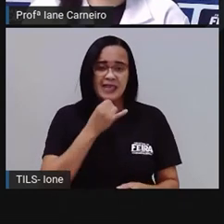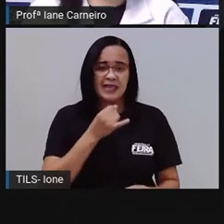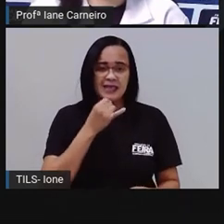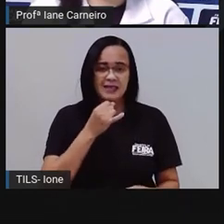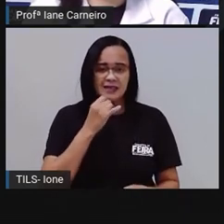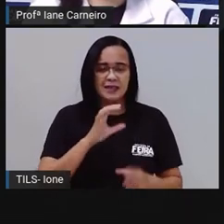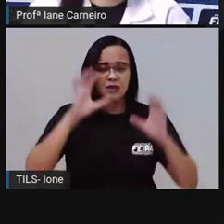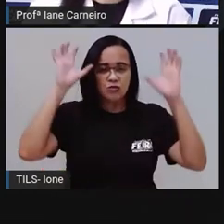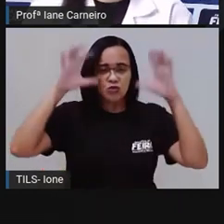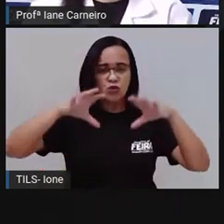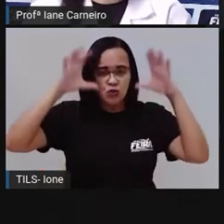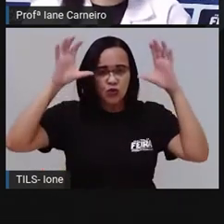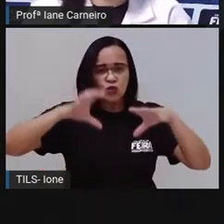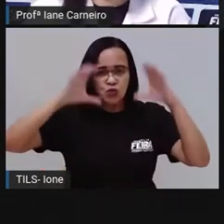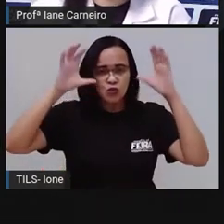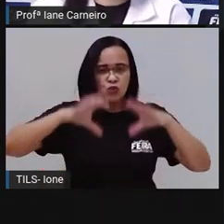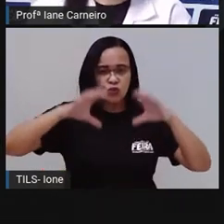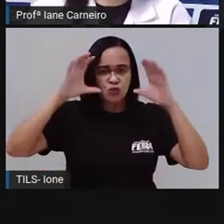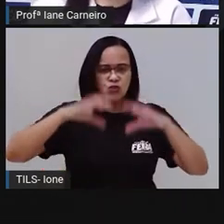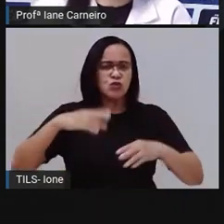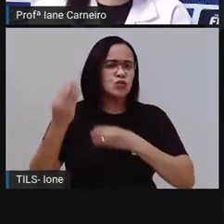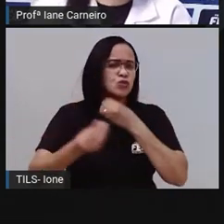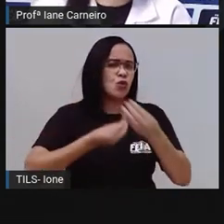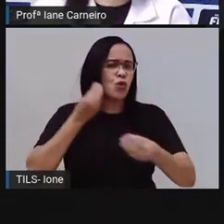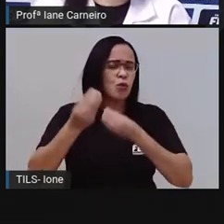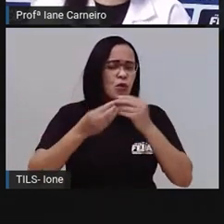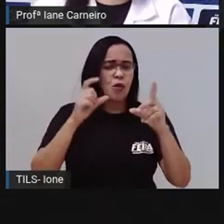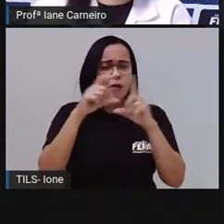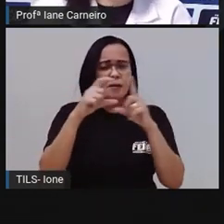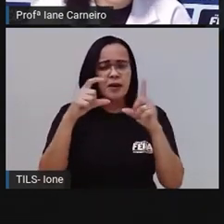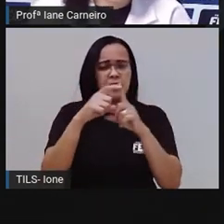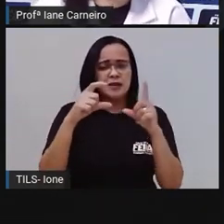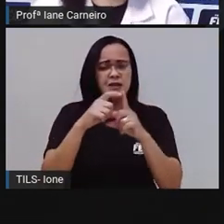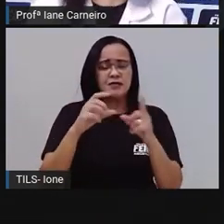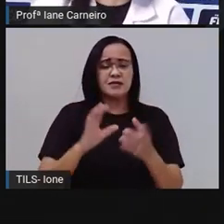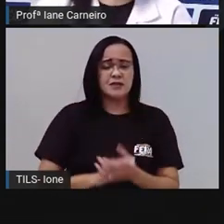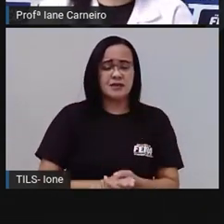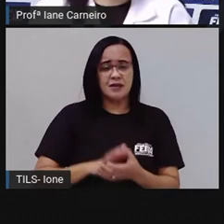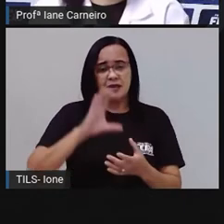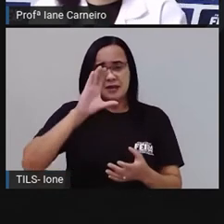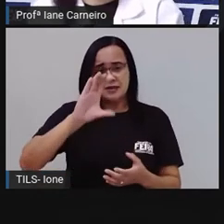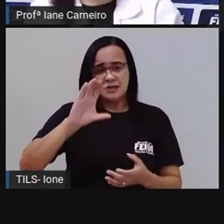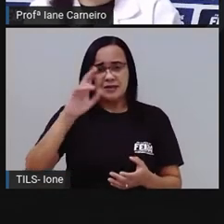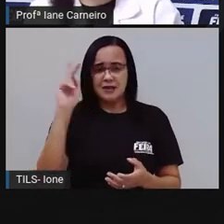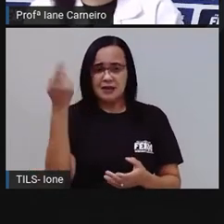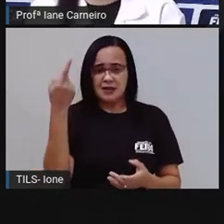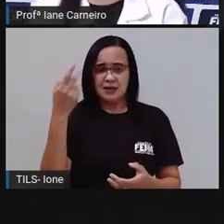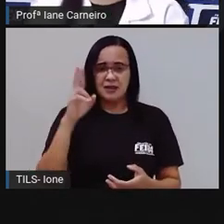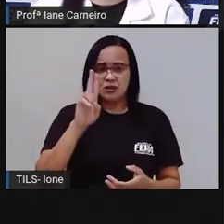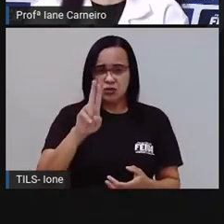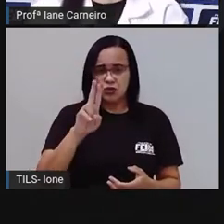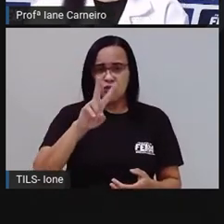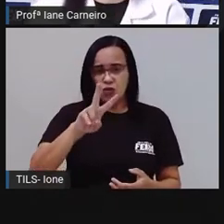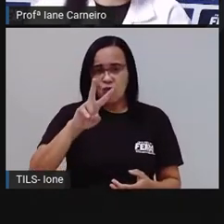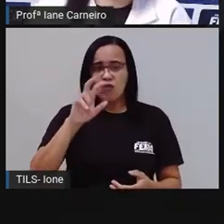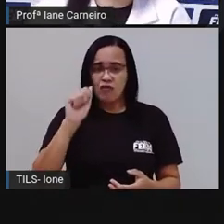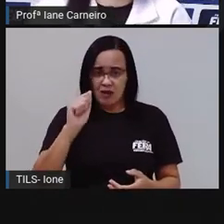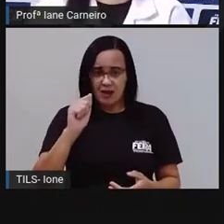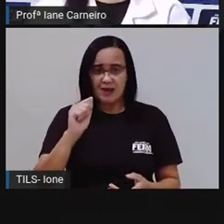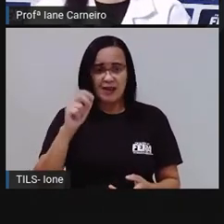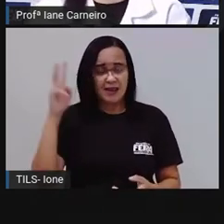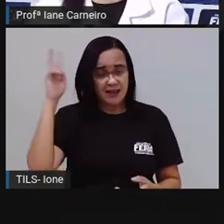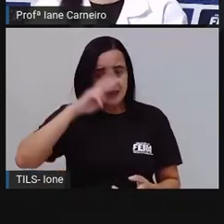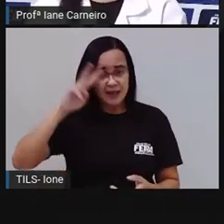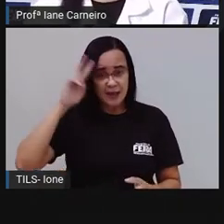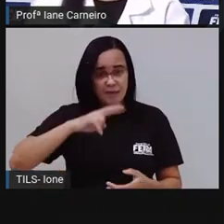resposta era chuva? Aqui, Proiane, nesse caso, eu vou ler como? Eu também não vou ler o H? Não. Lembra que a Pro